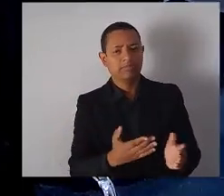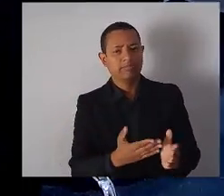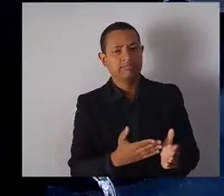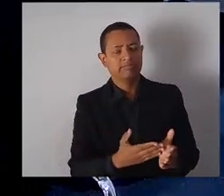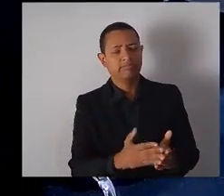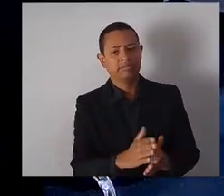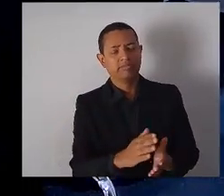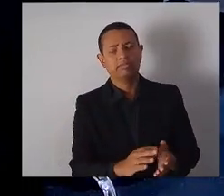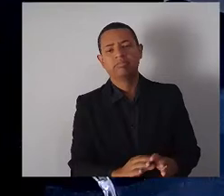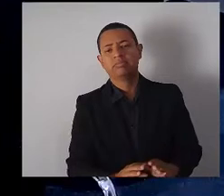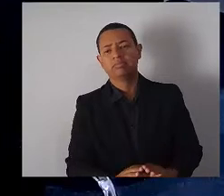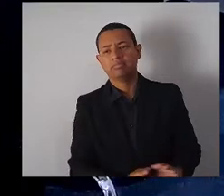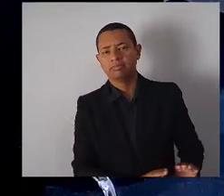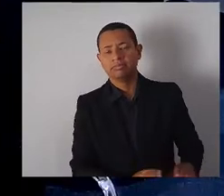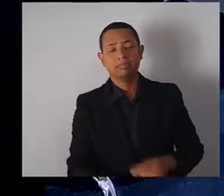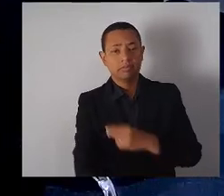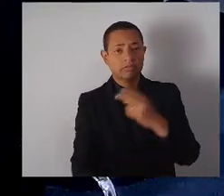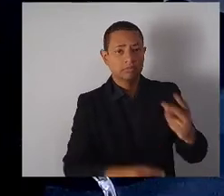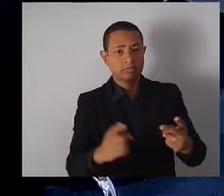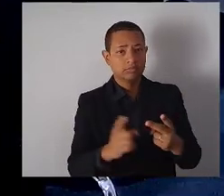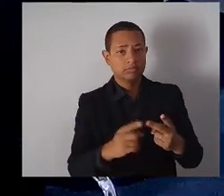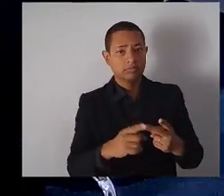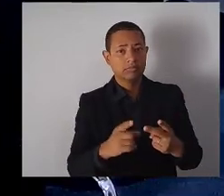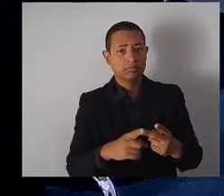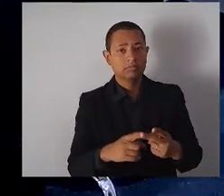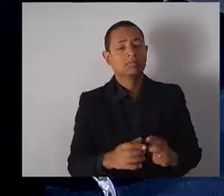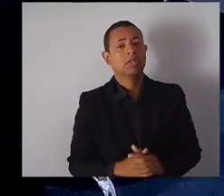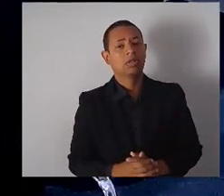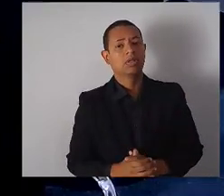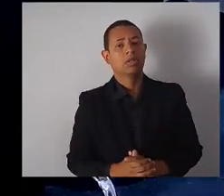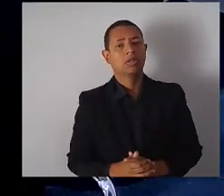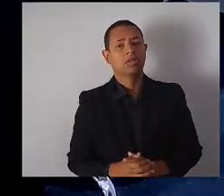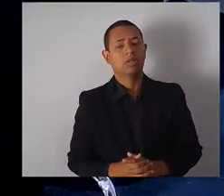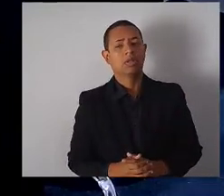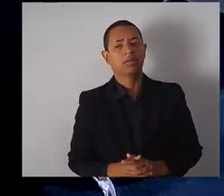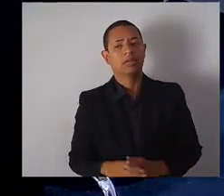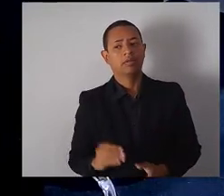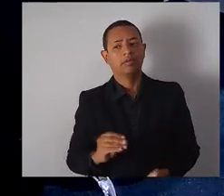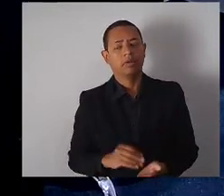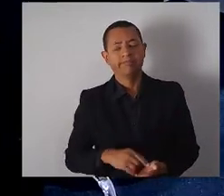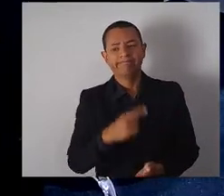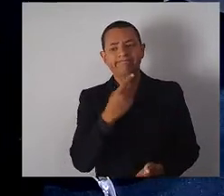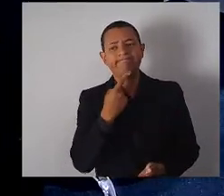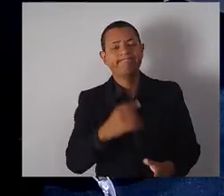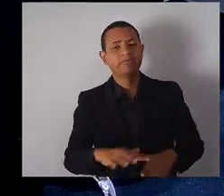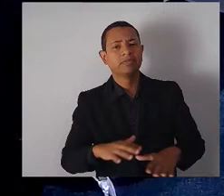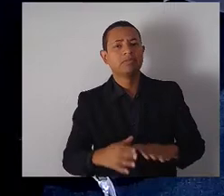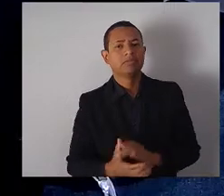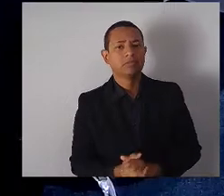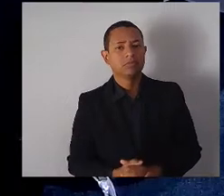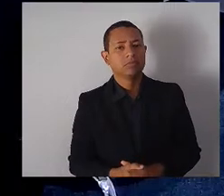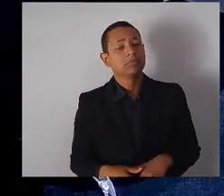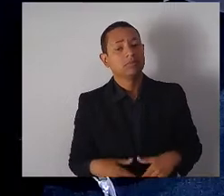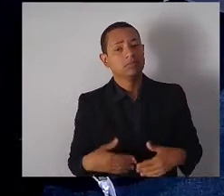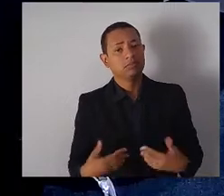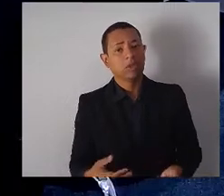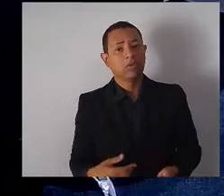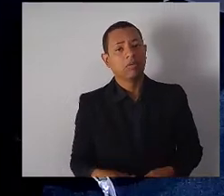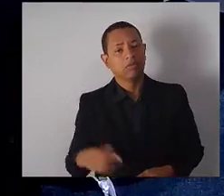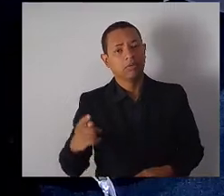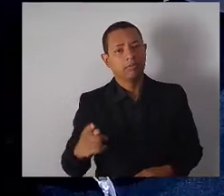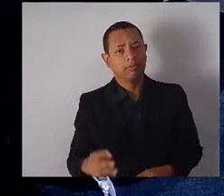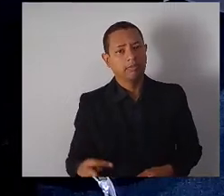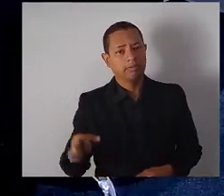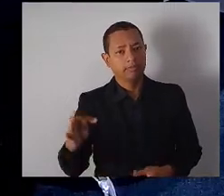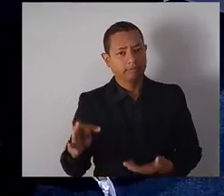da segunda preliminar, da ausência de interesse de agir. Ainda em sede de contestação, o Partido dos Trabalhadores